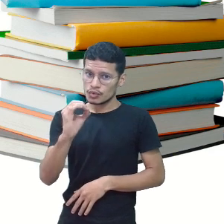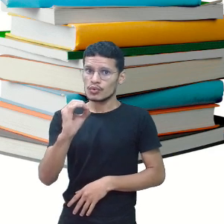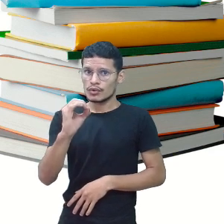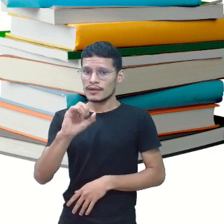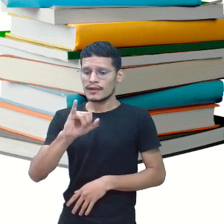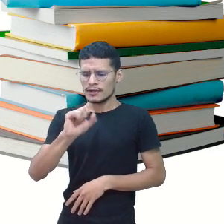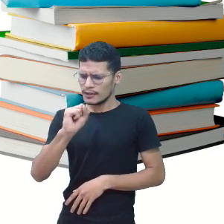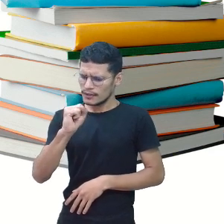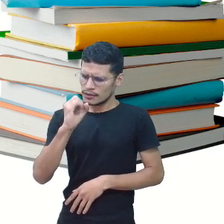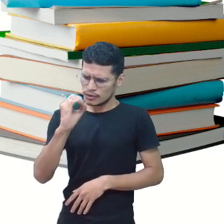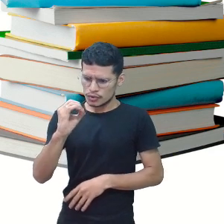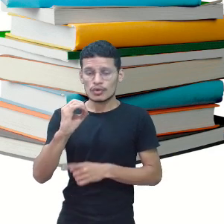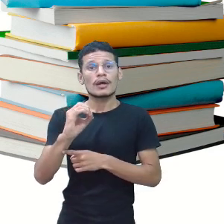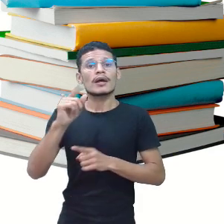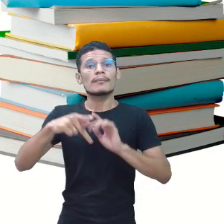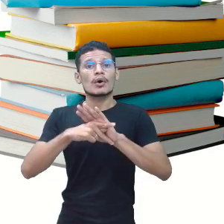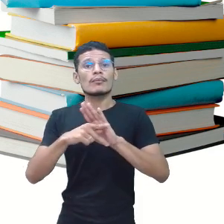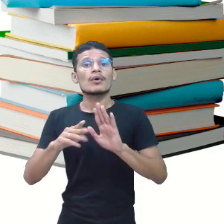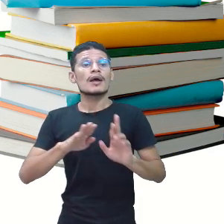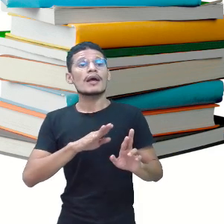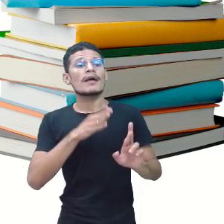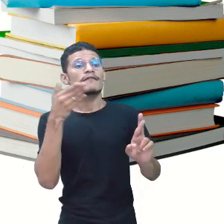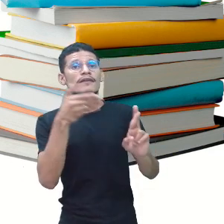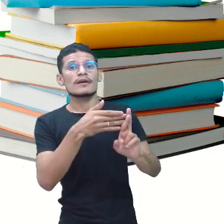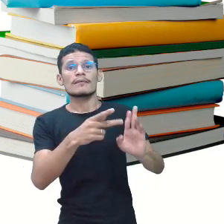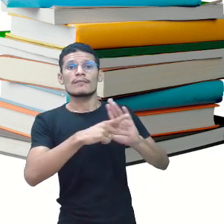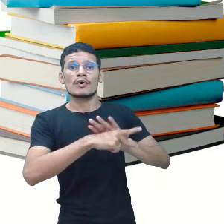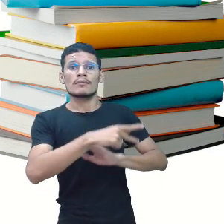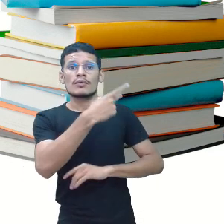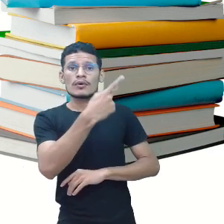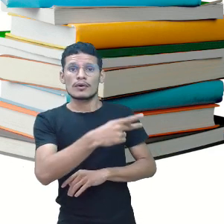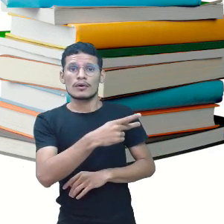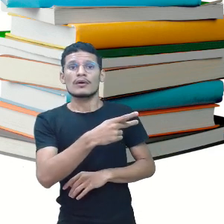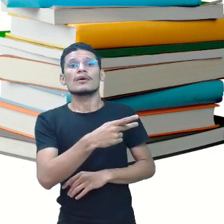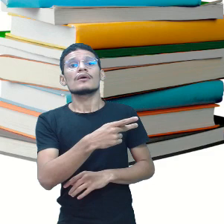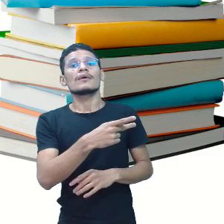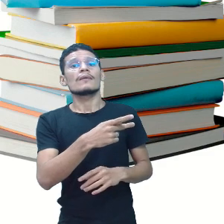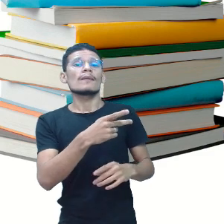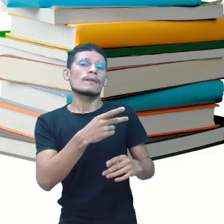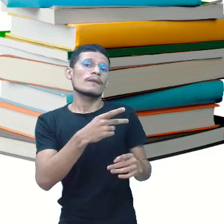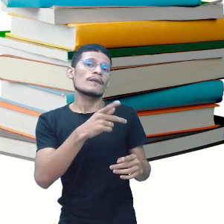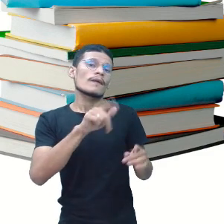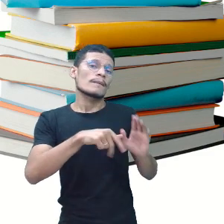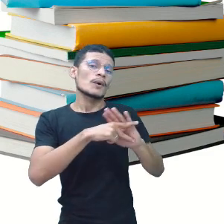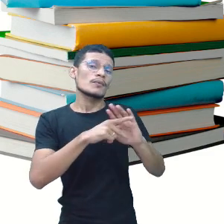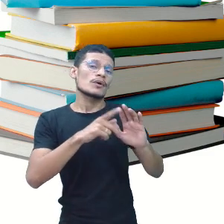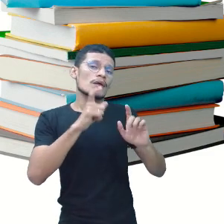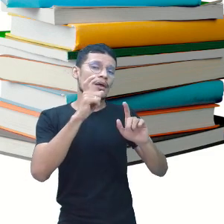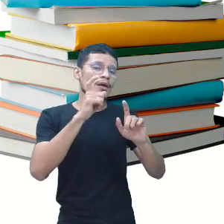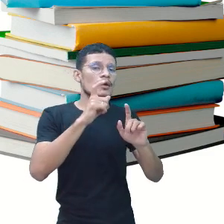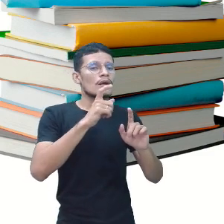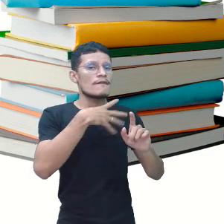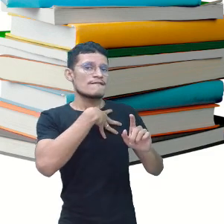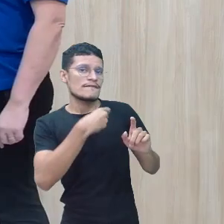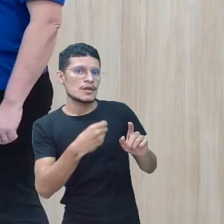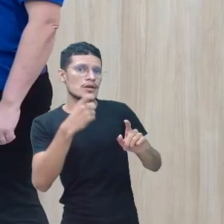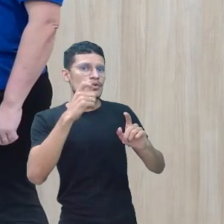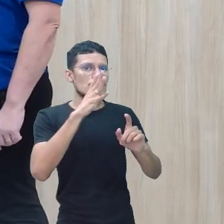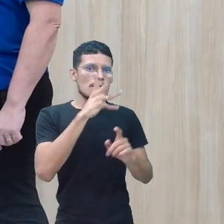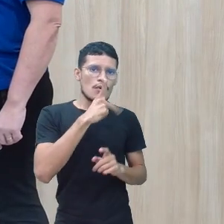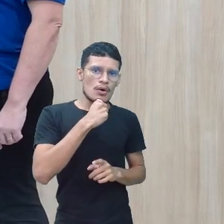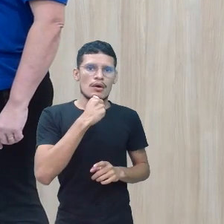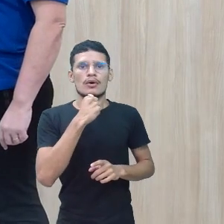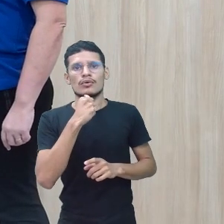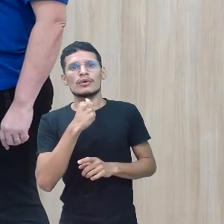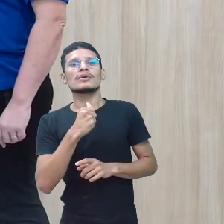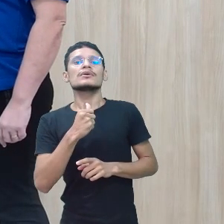Isso está se referindo, é referente do restante, não é? O filho está demorando. Não é? O filho está